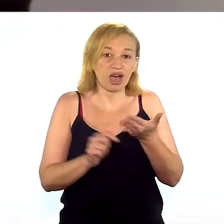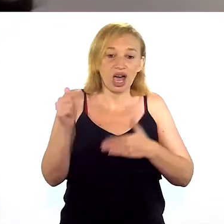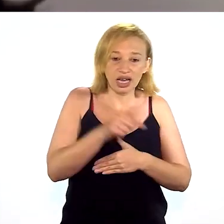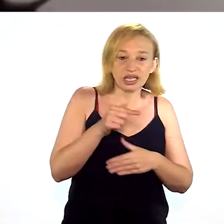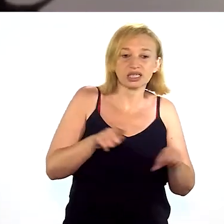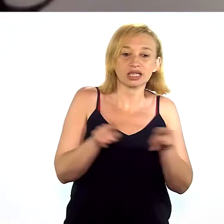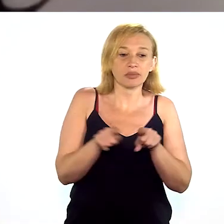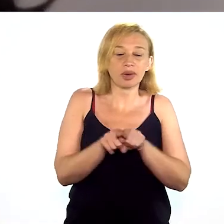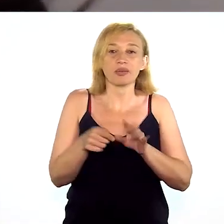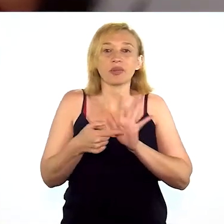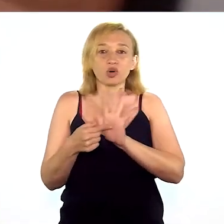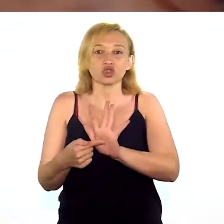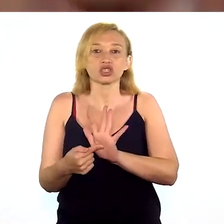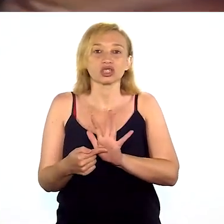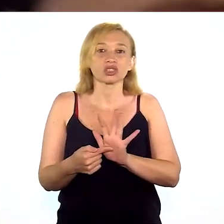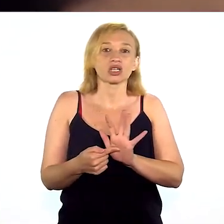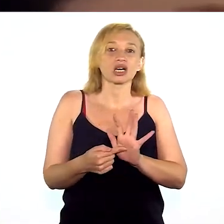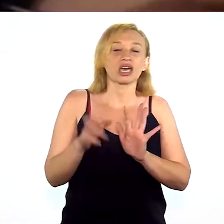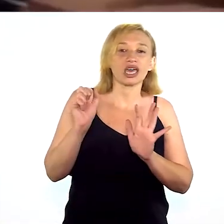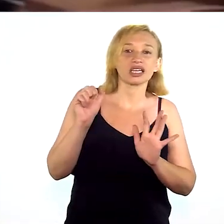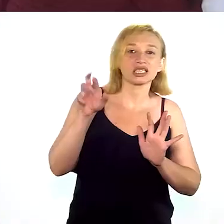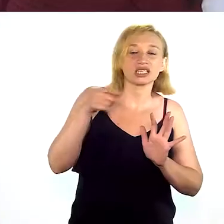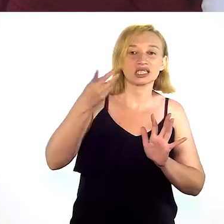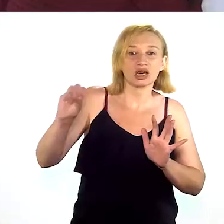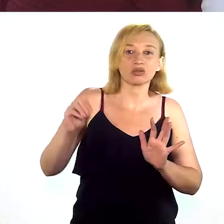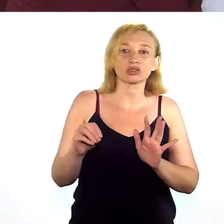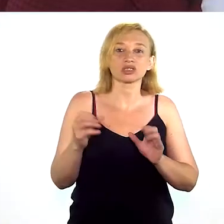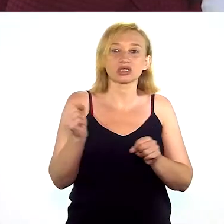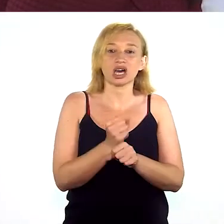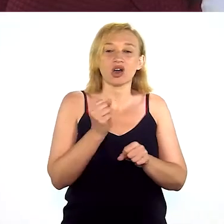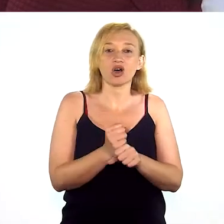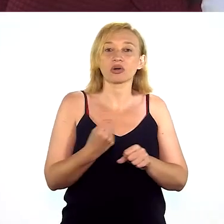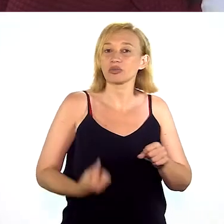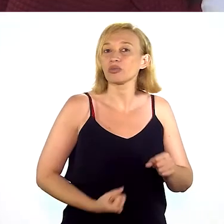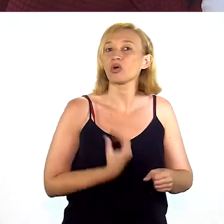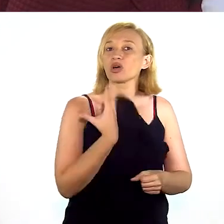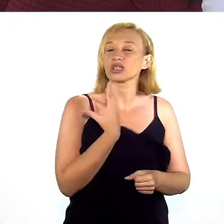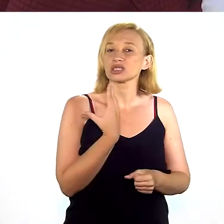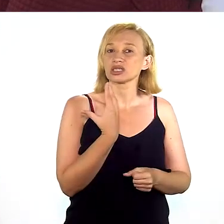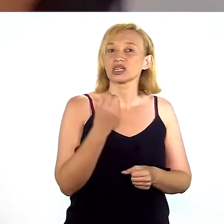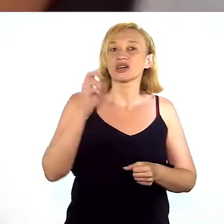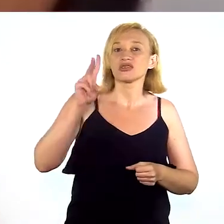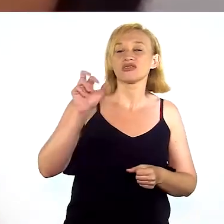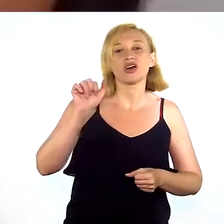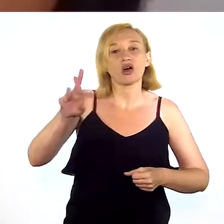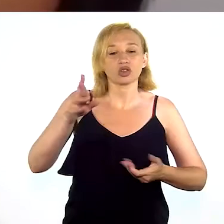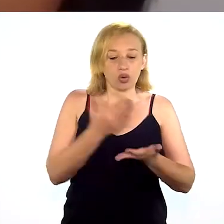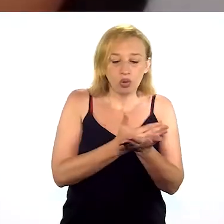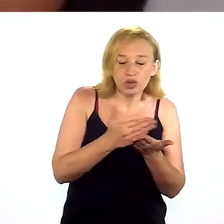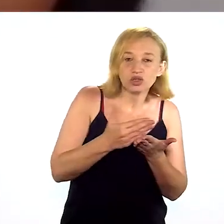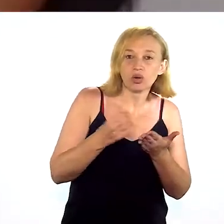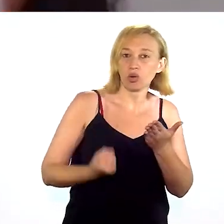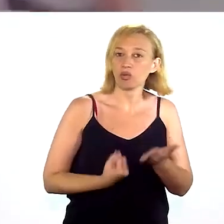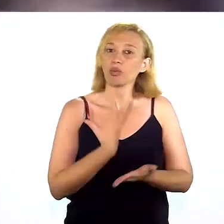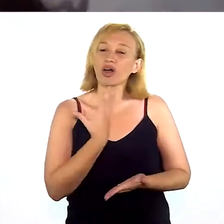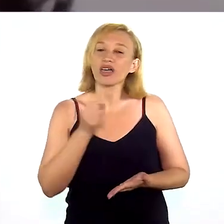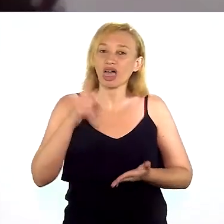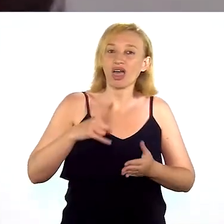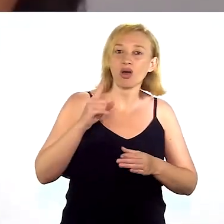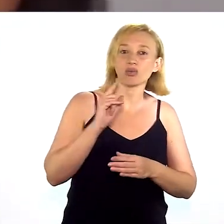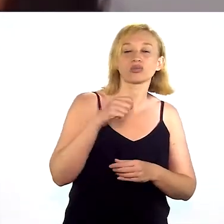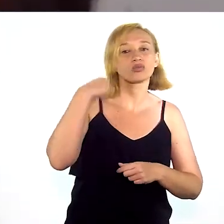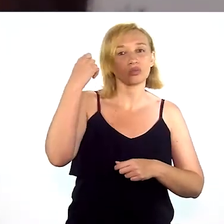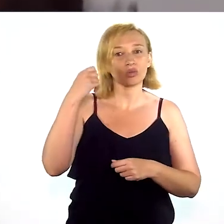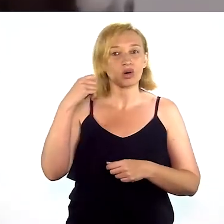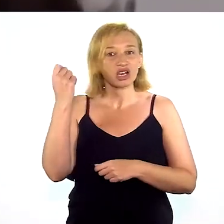como ele escreve. Eu trouxe aqui também para mostrar uma edição das obras de poesia, né? O Walter começou como